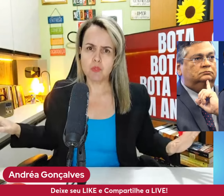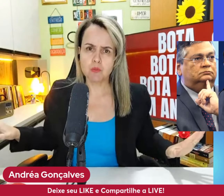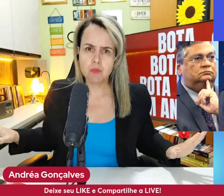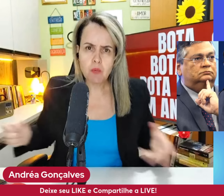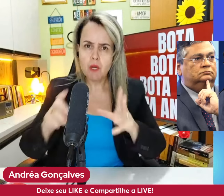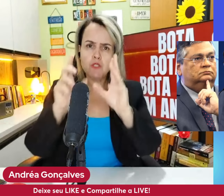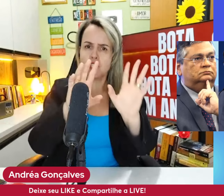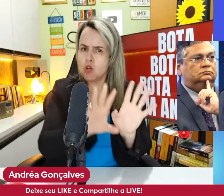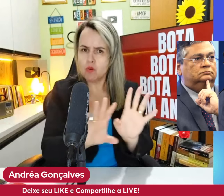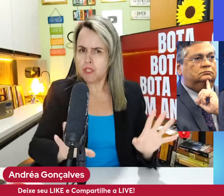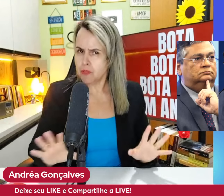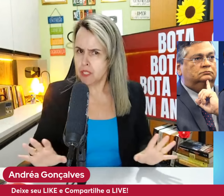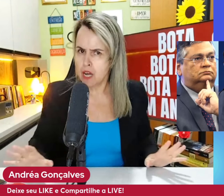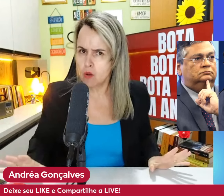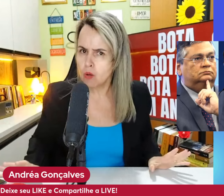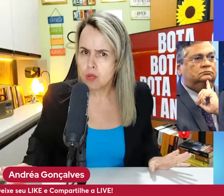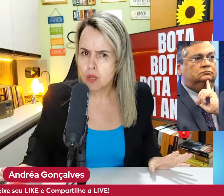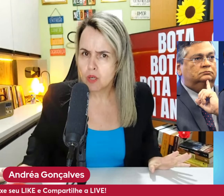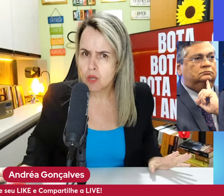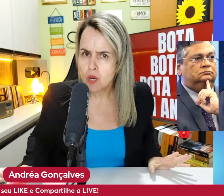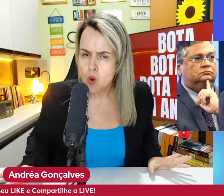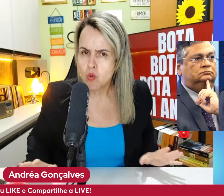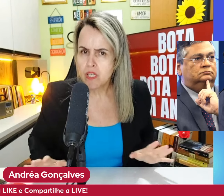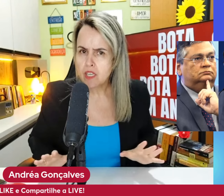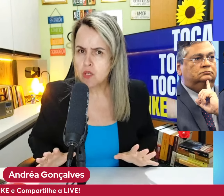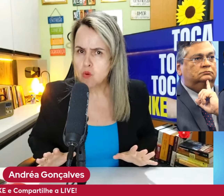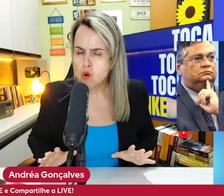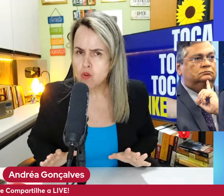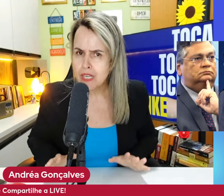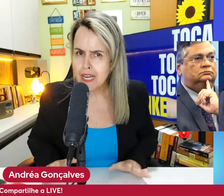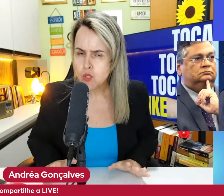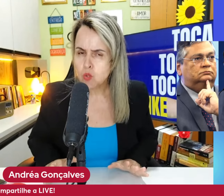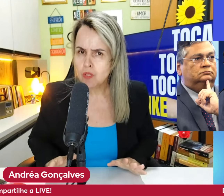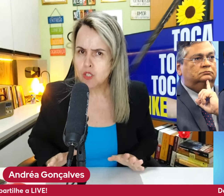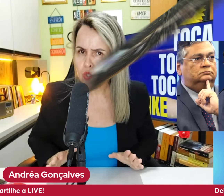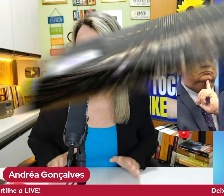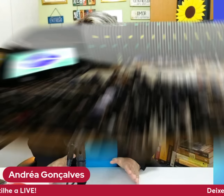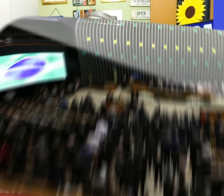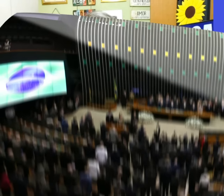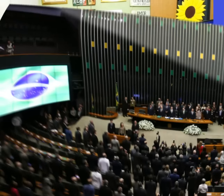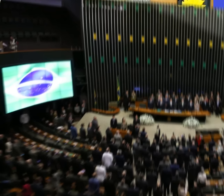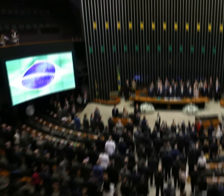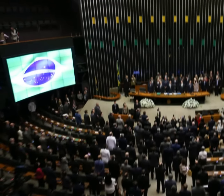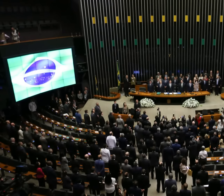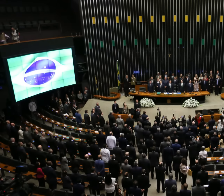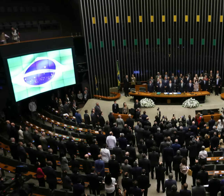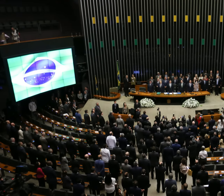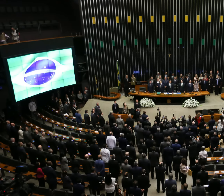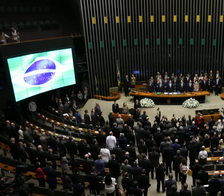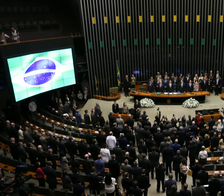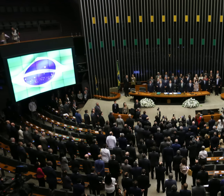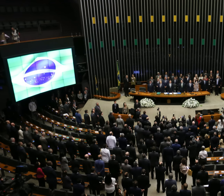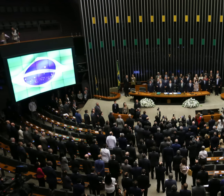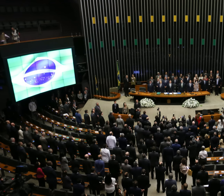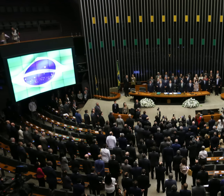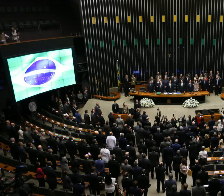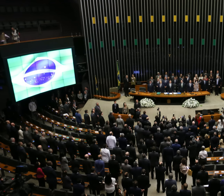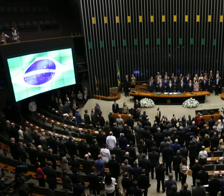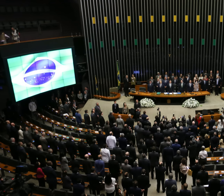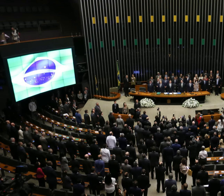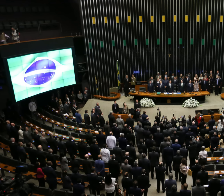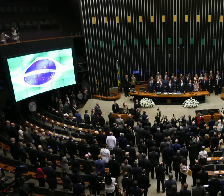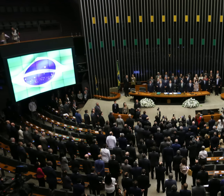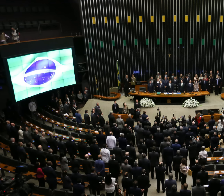Executivo Pode fechar o governo federal o que que o Congresso Nacional fez o ano